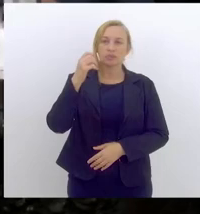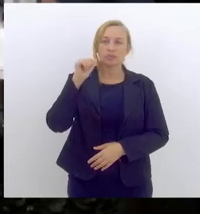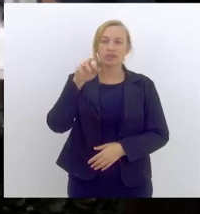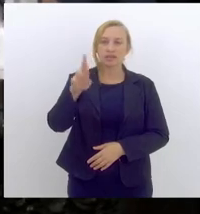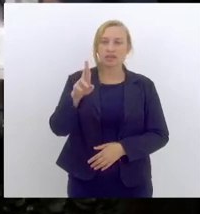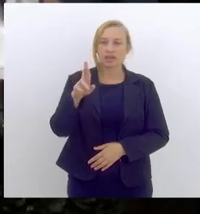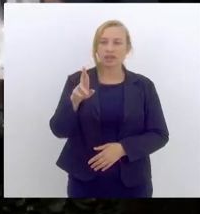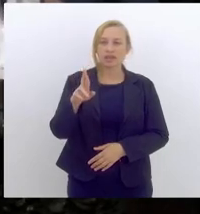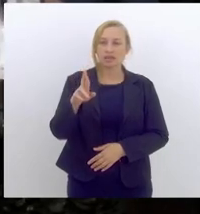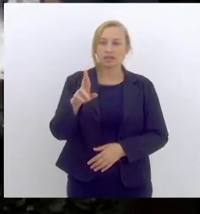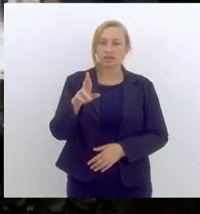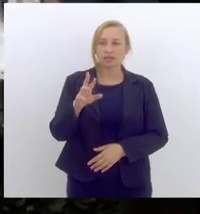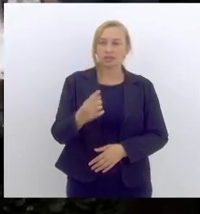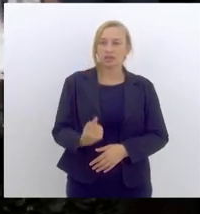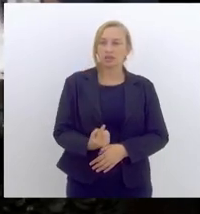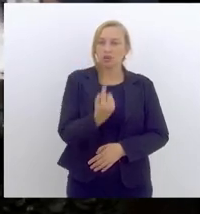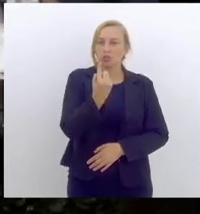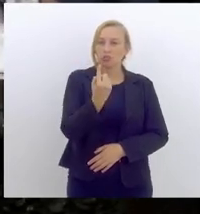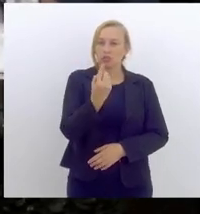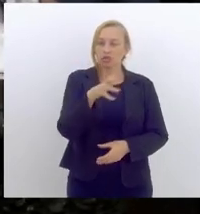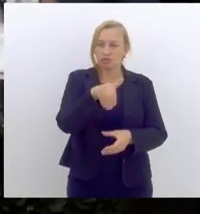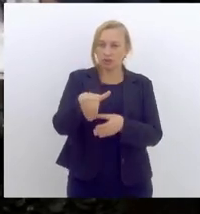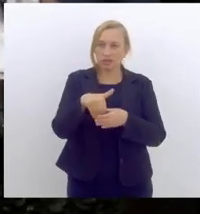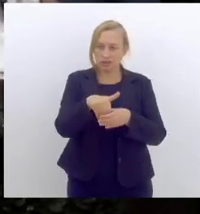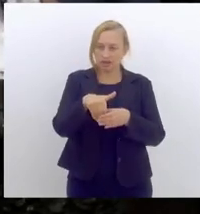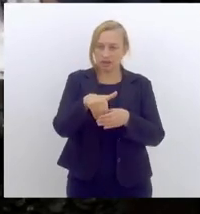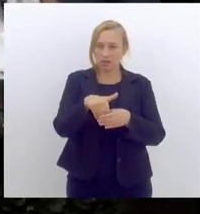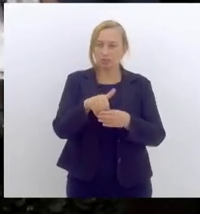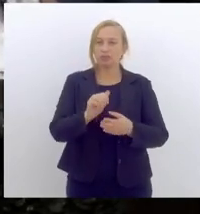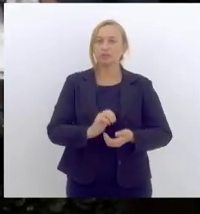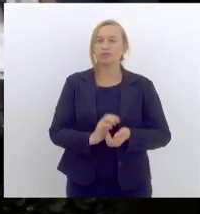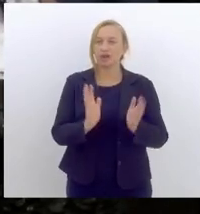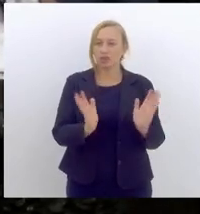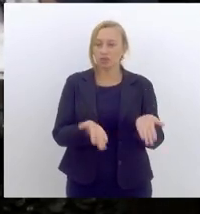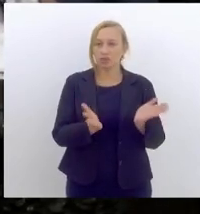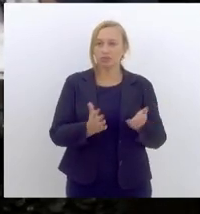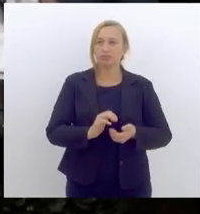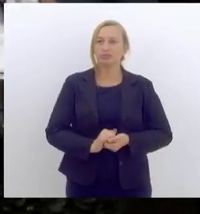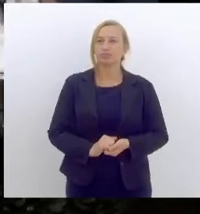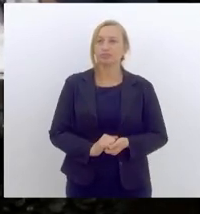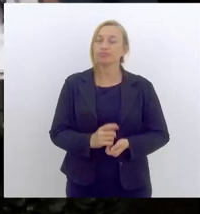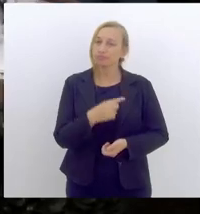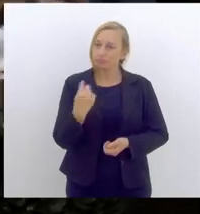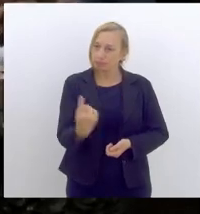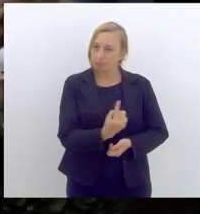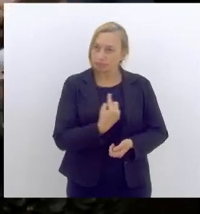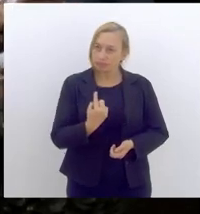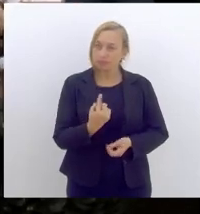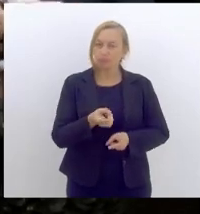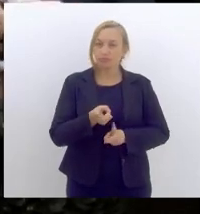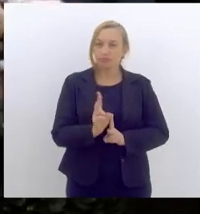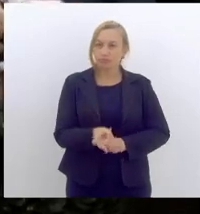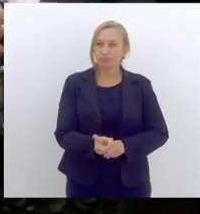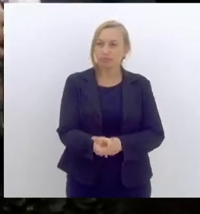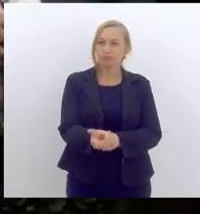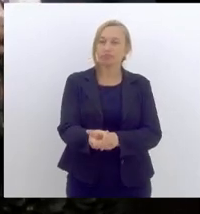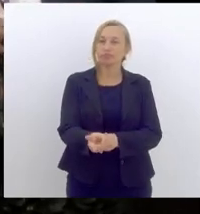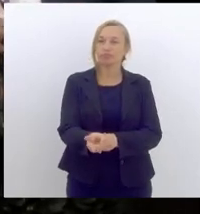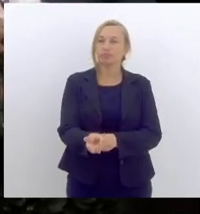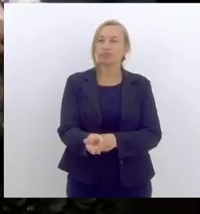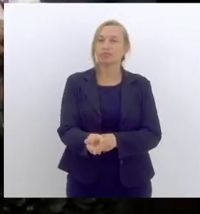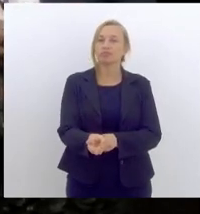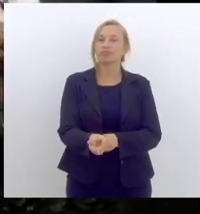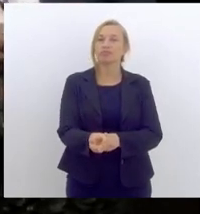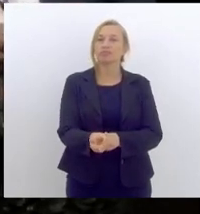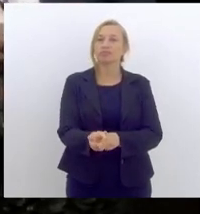única que vai ser colocada em votação agora, nós vamos dar sequência ao